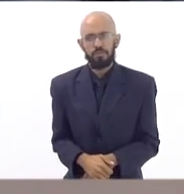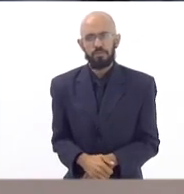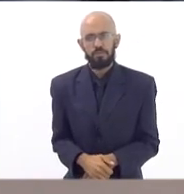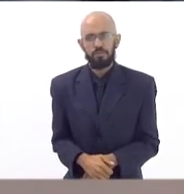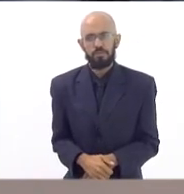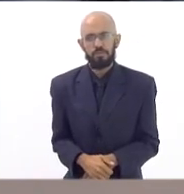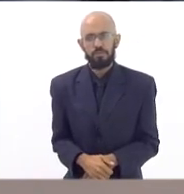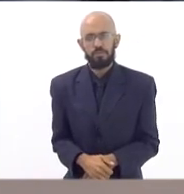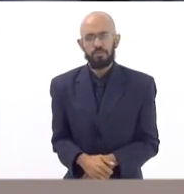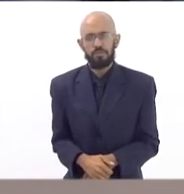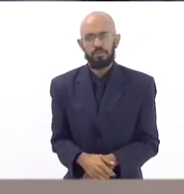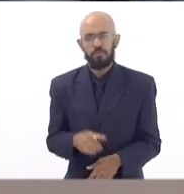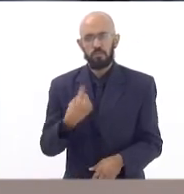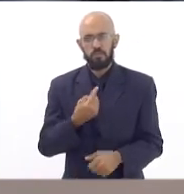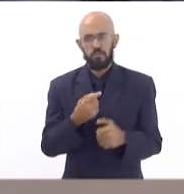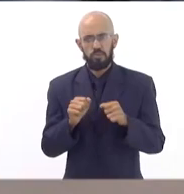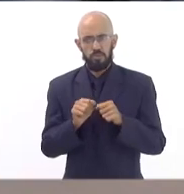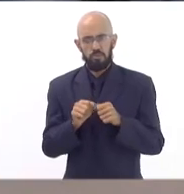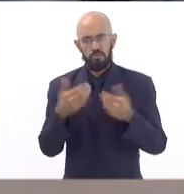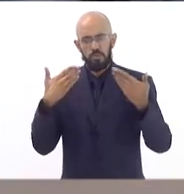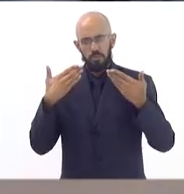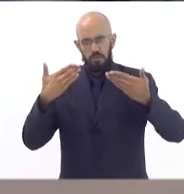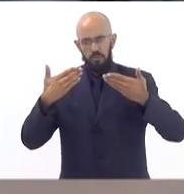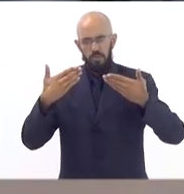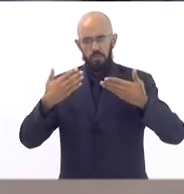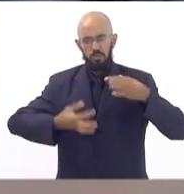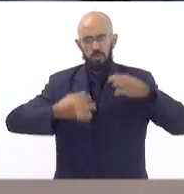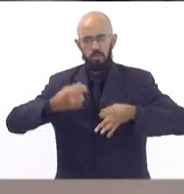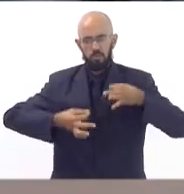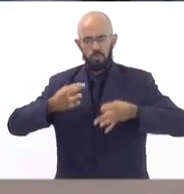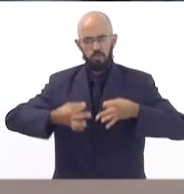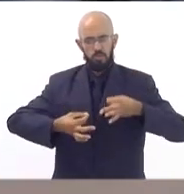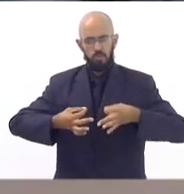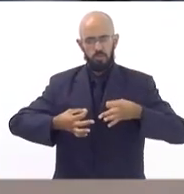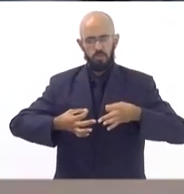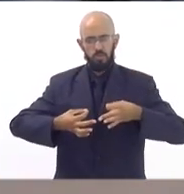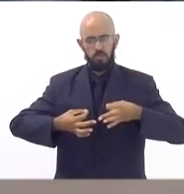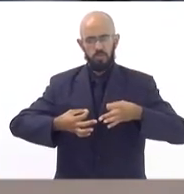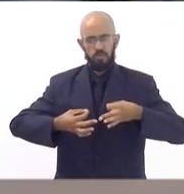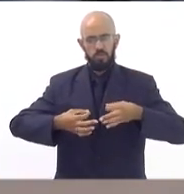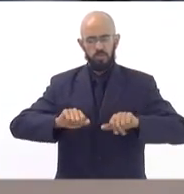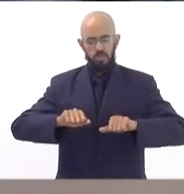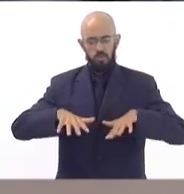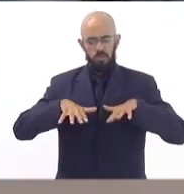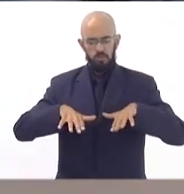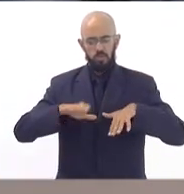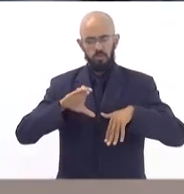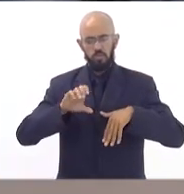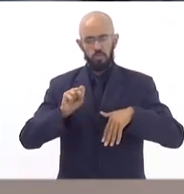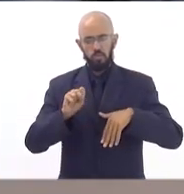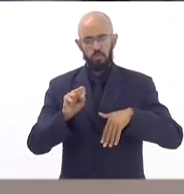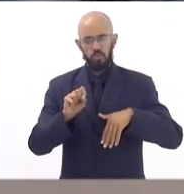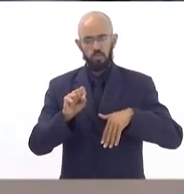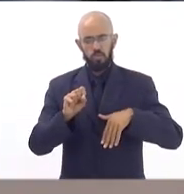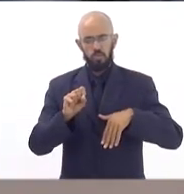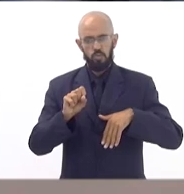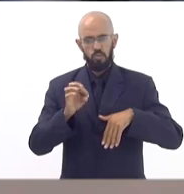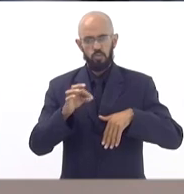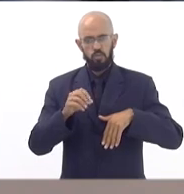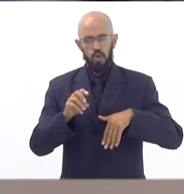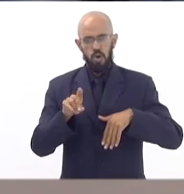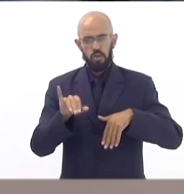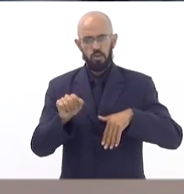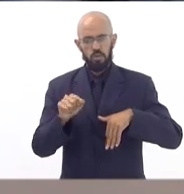e aí a gente fez apresentação para ele para que o juiz da audiência de Custódia que pudessem ter maior